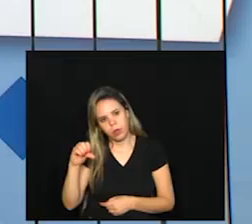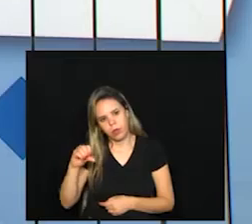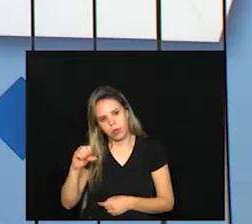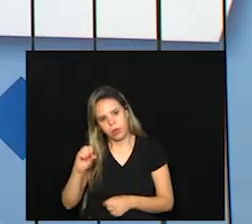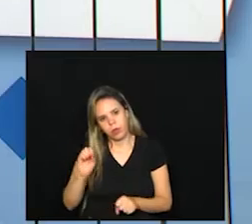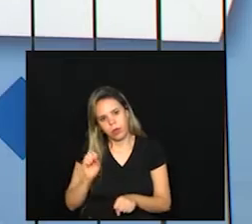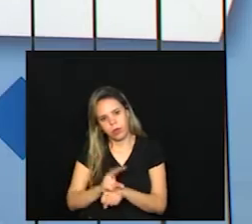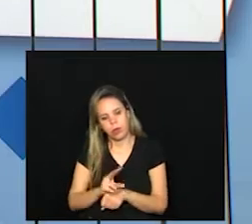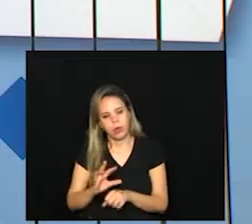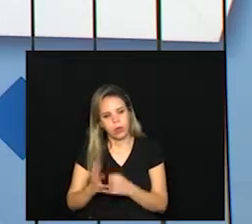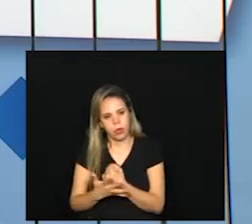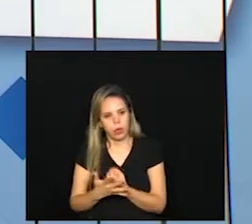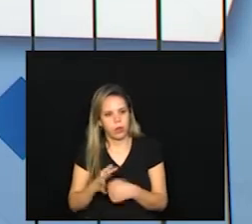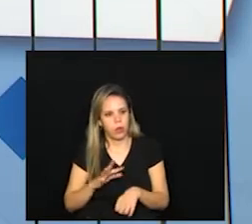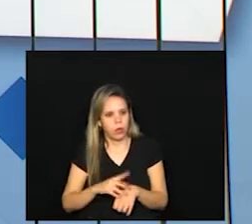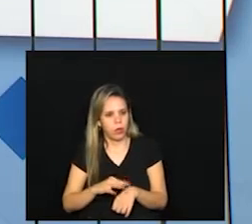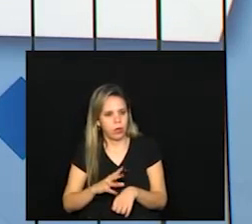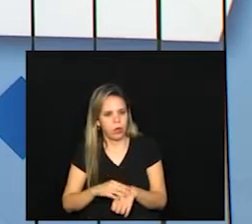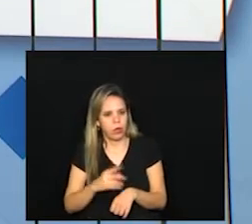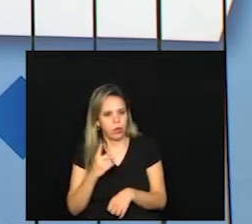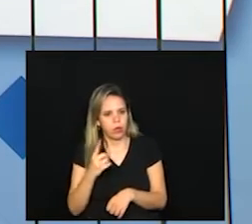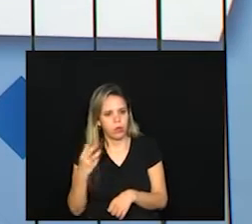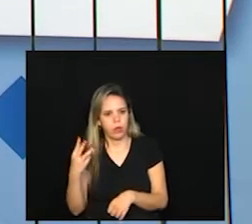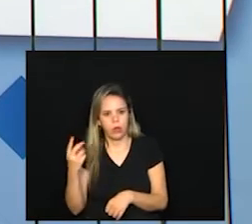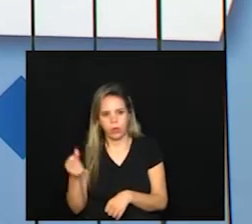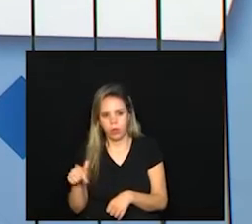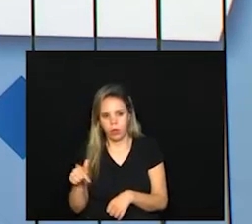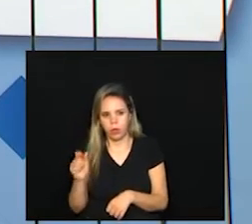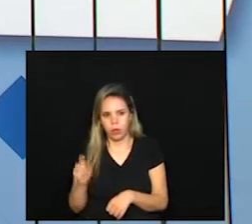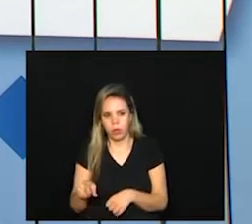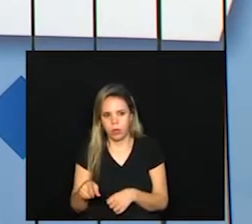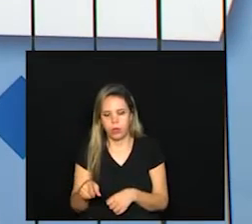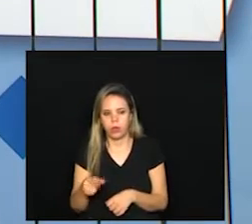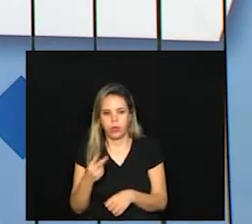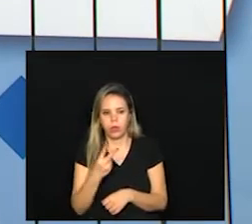4.003.549 casos da doença, com